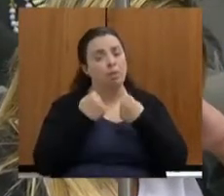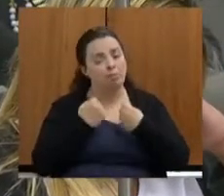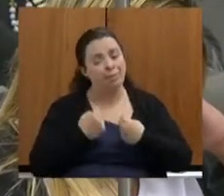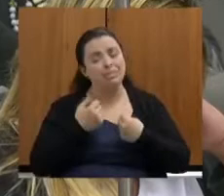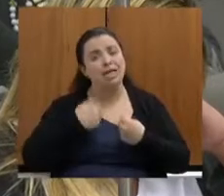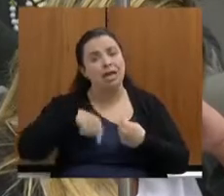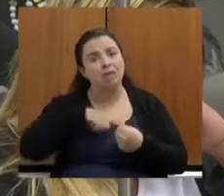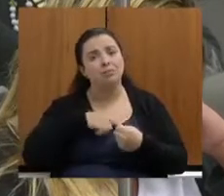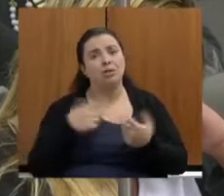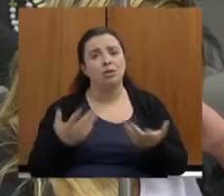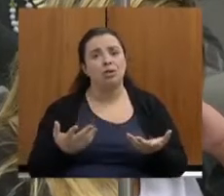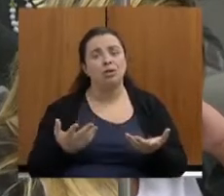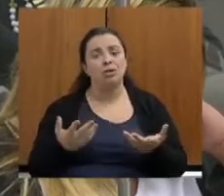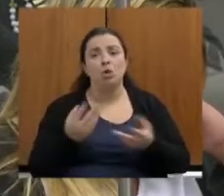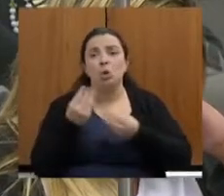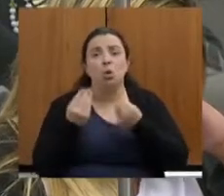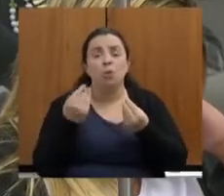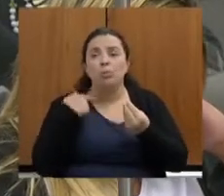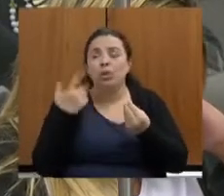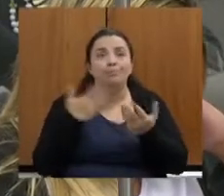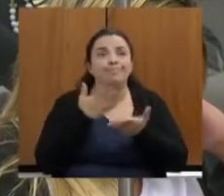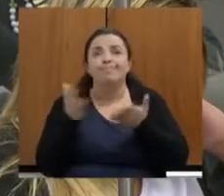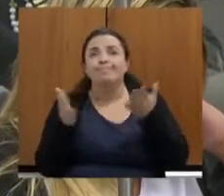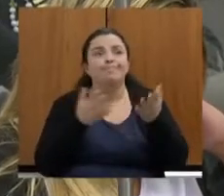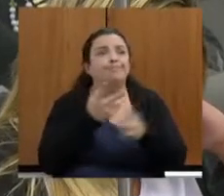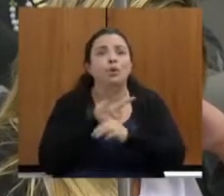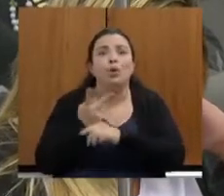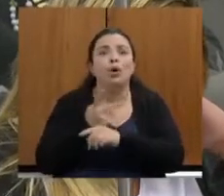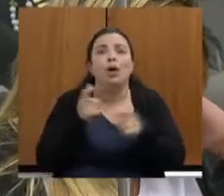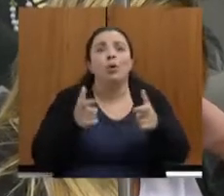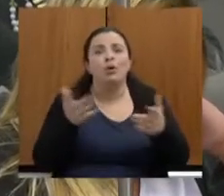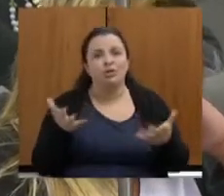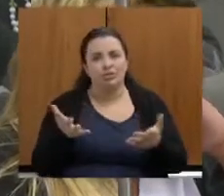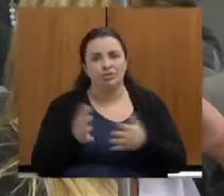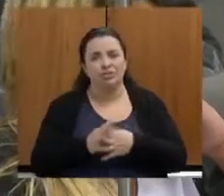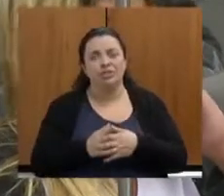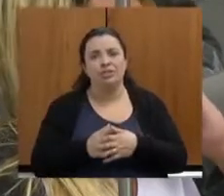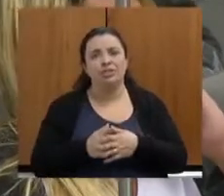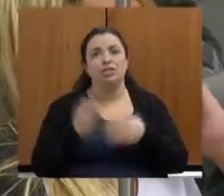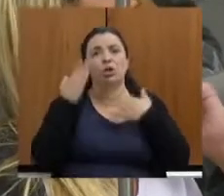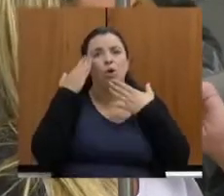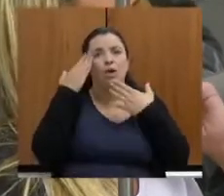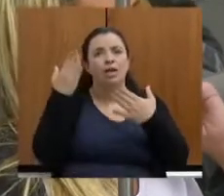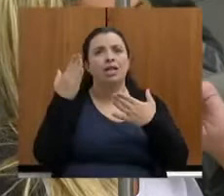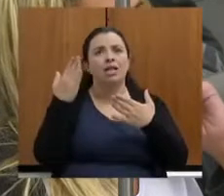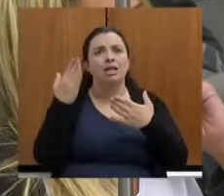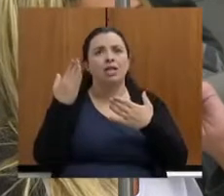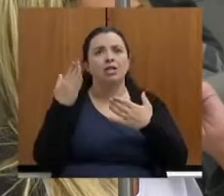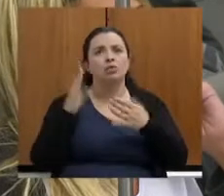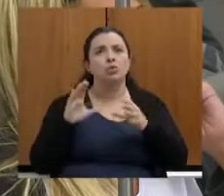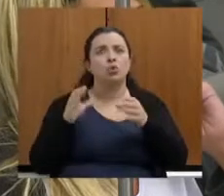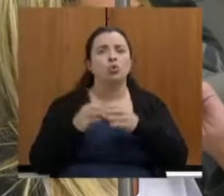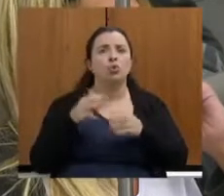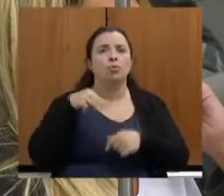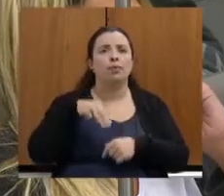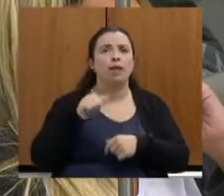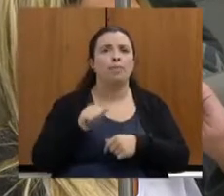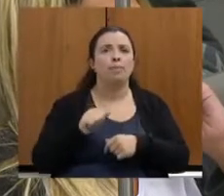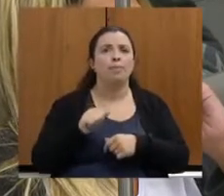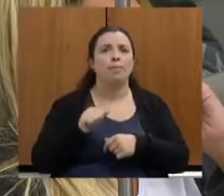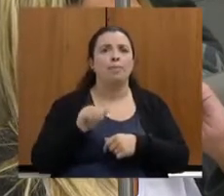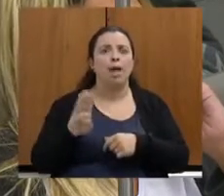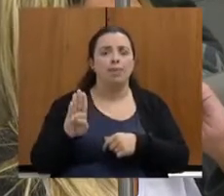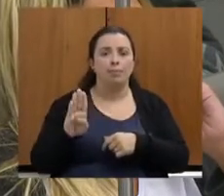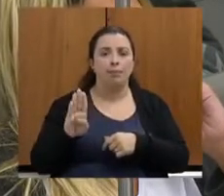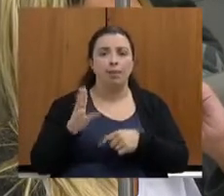né que a gente não tem onde correr então eu agradeço muito pessoal da da Mabi que me trouxe aqui